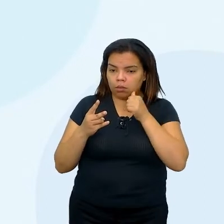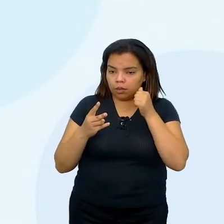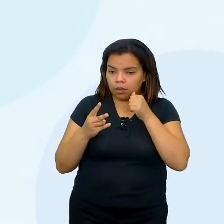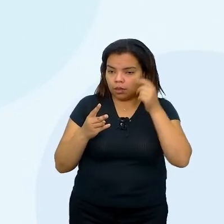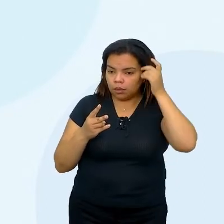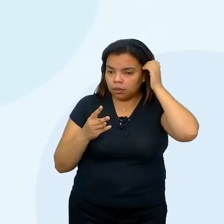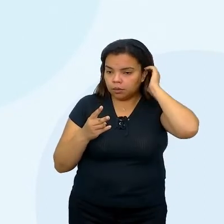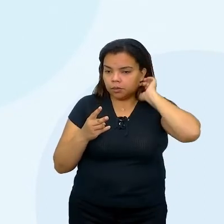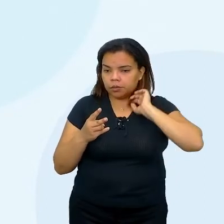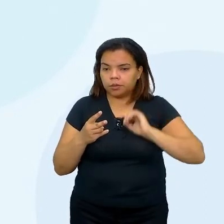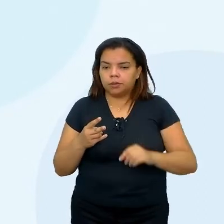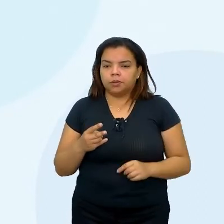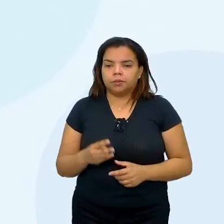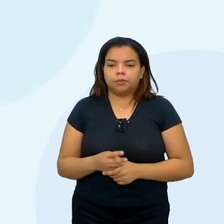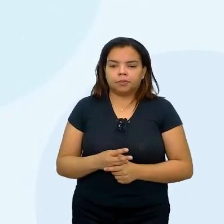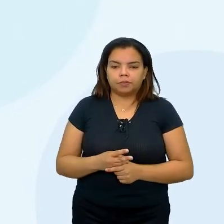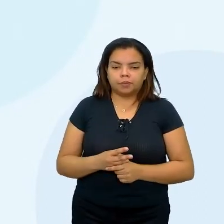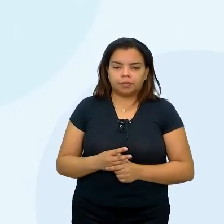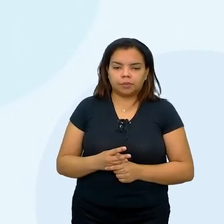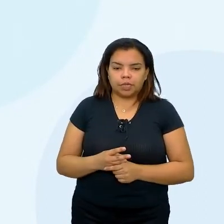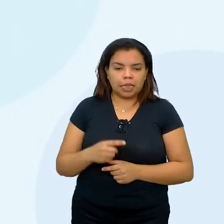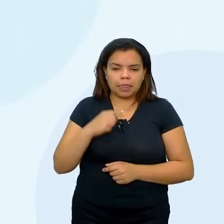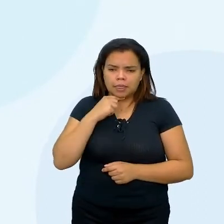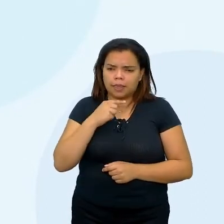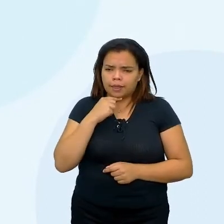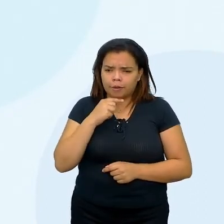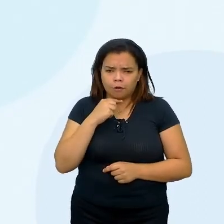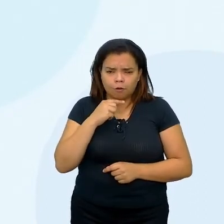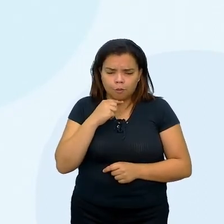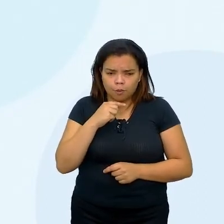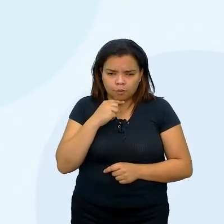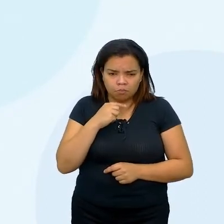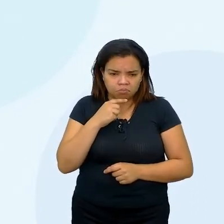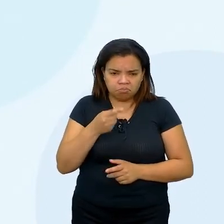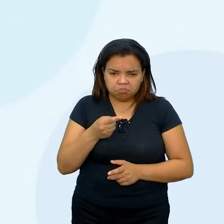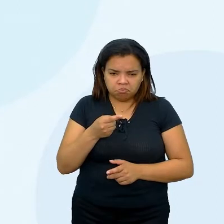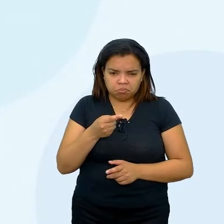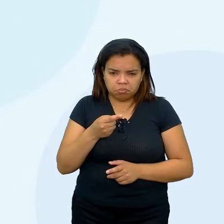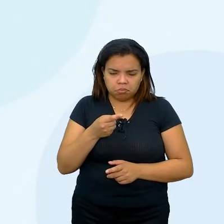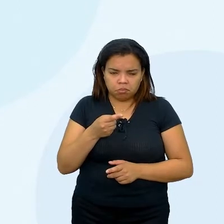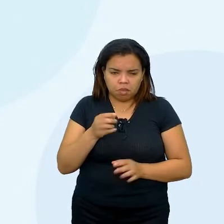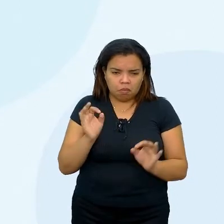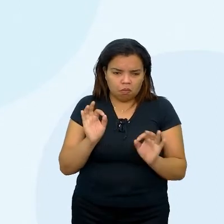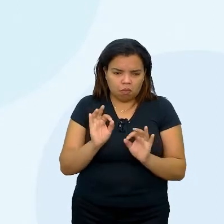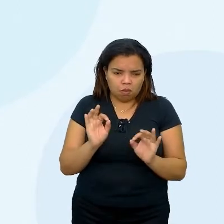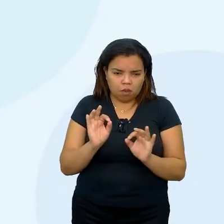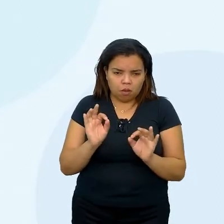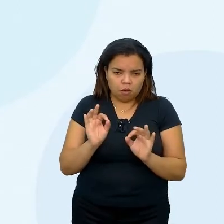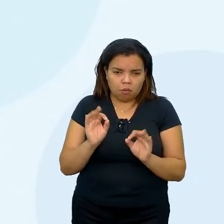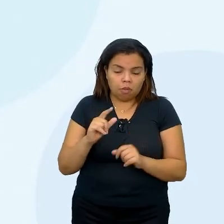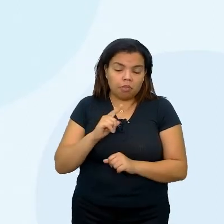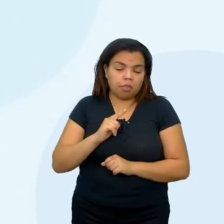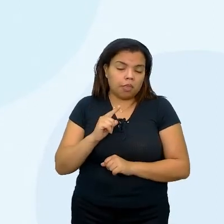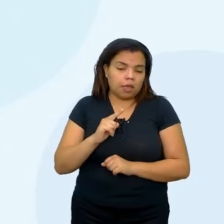esse indivíduo, 2 mulheres, nenhuma delas é afetada. Apenas a gente